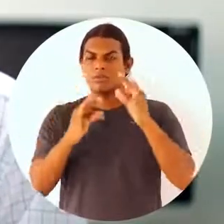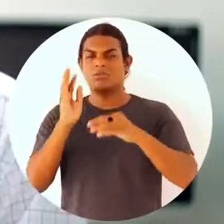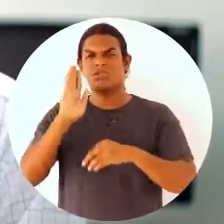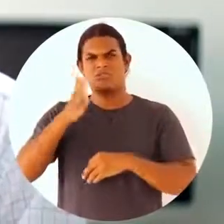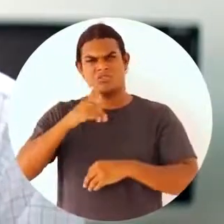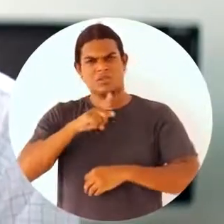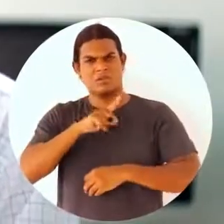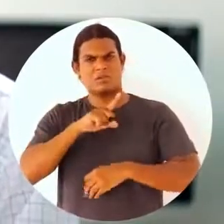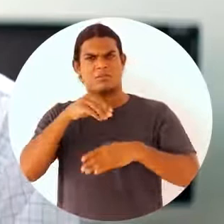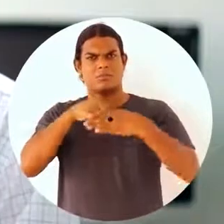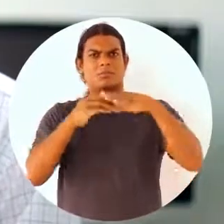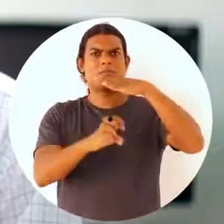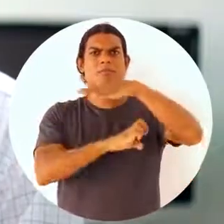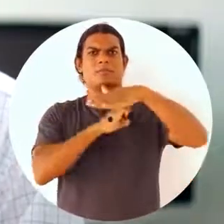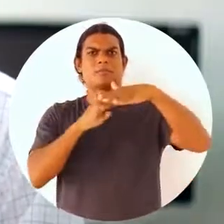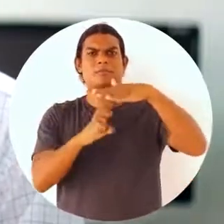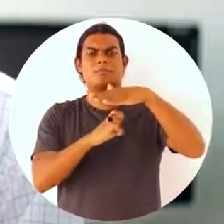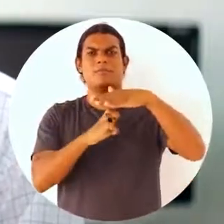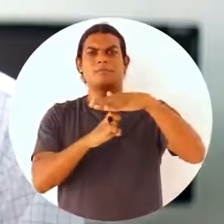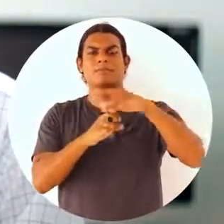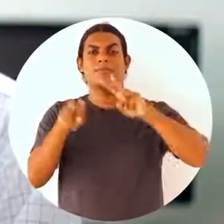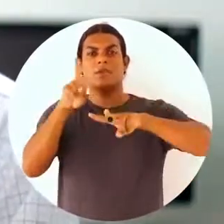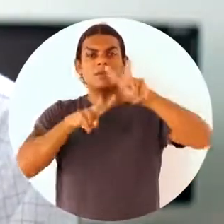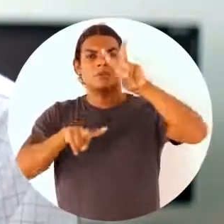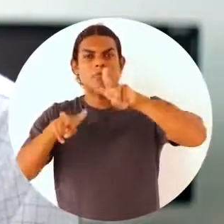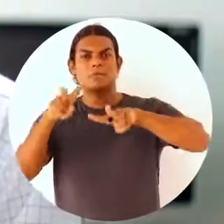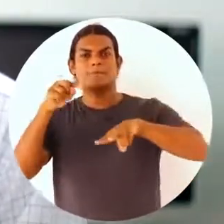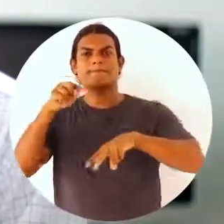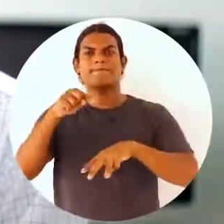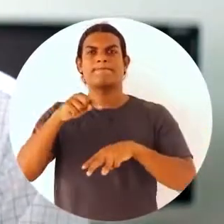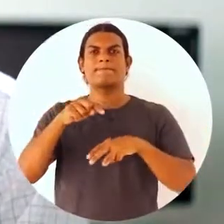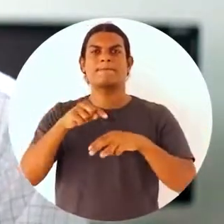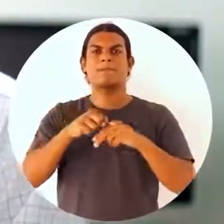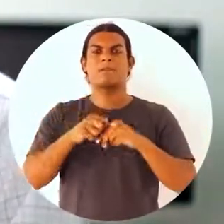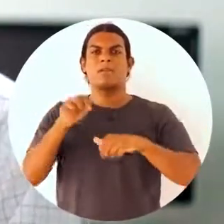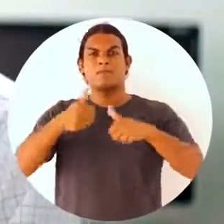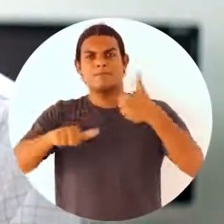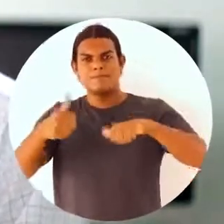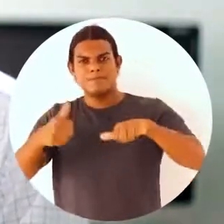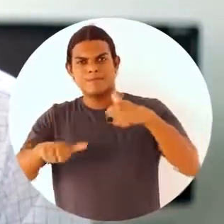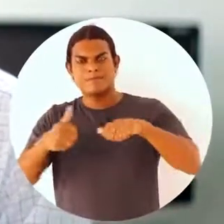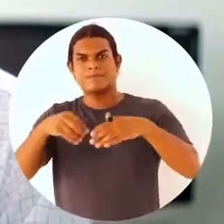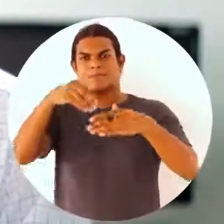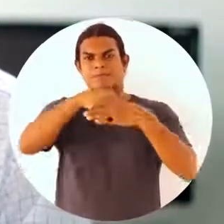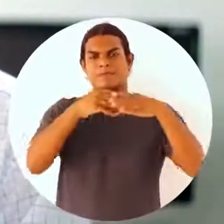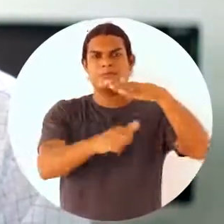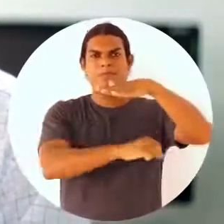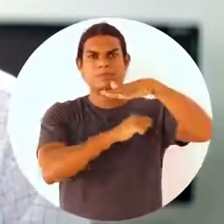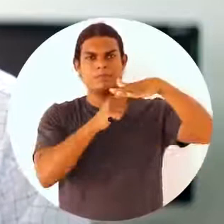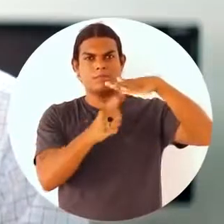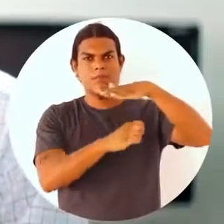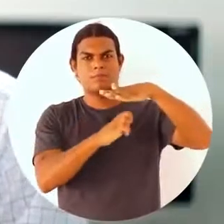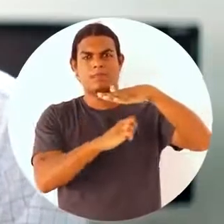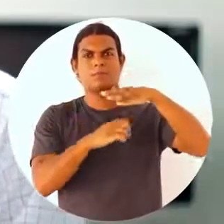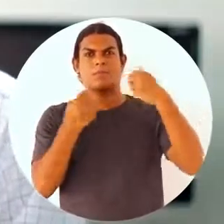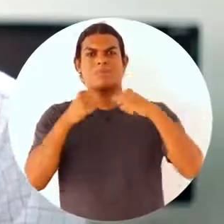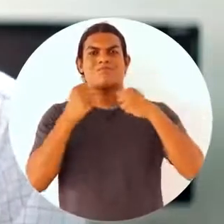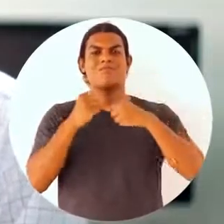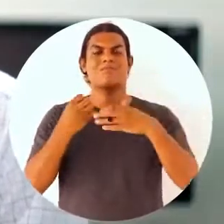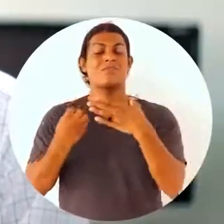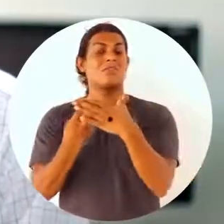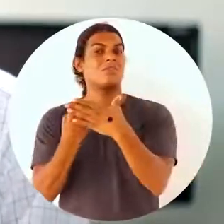já tenho. E através dessa análise interna, eu observei que eu preciso mudar a estrutura da organização, eu preciso criar